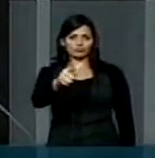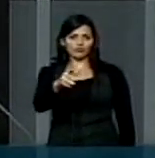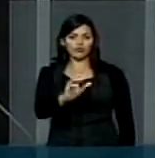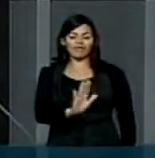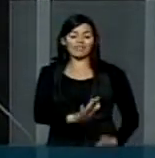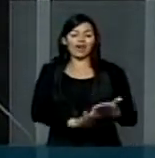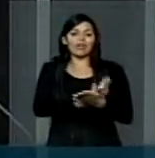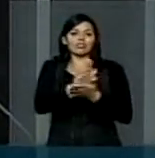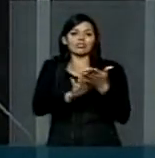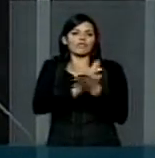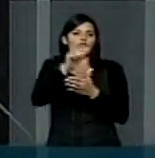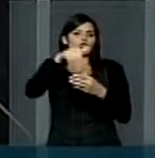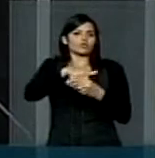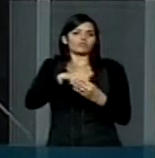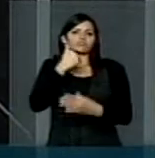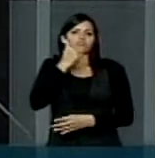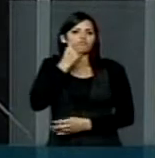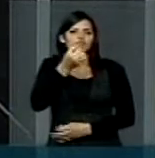voto.